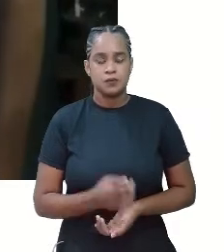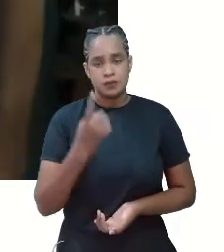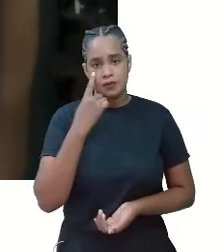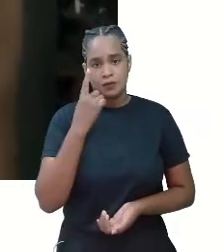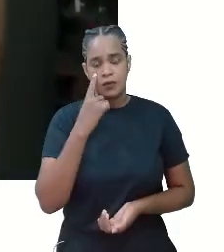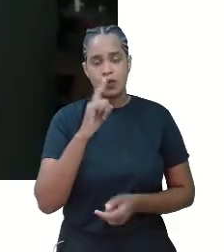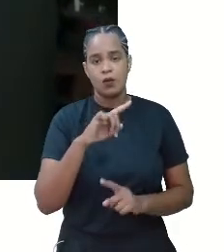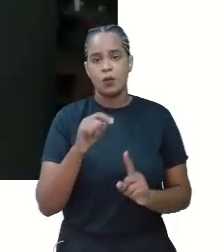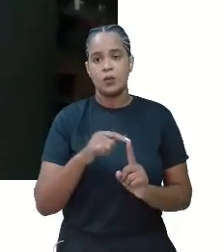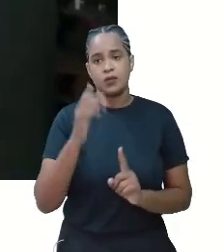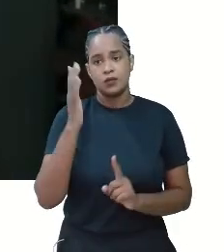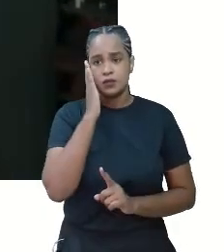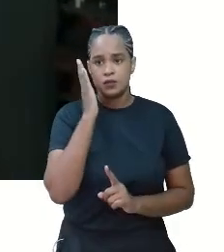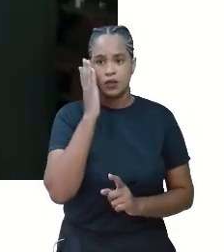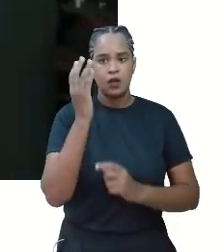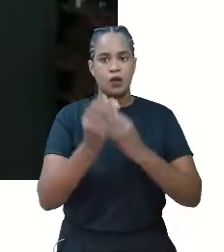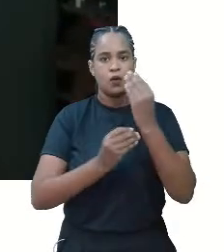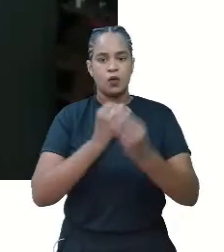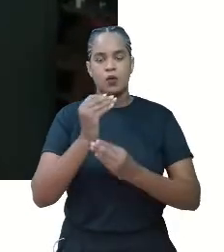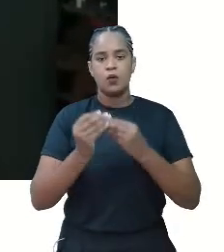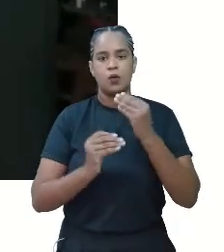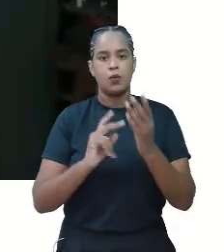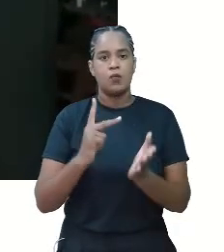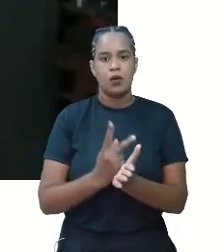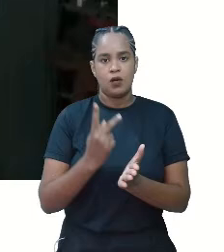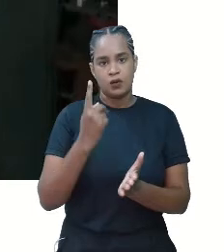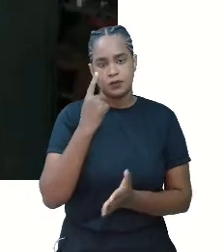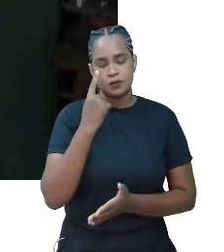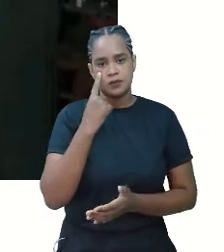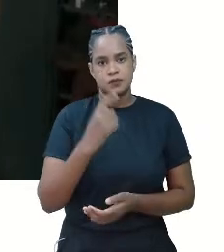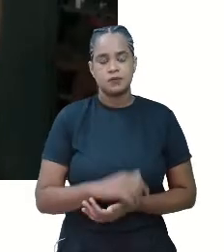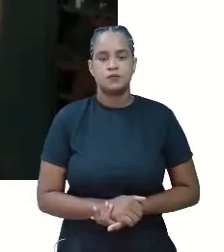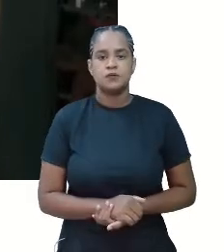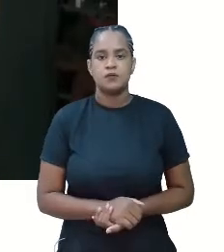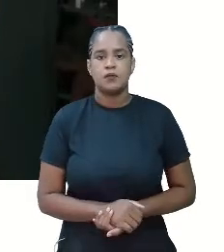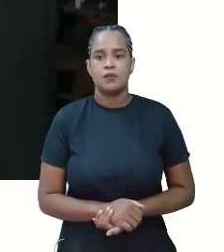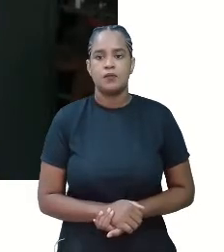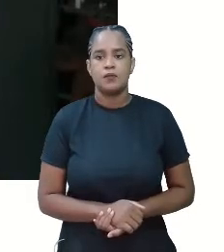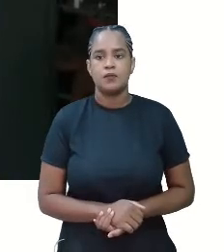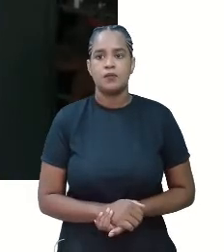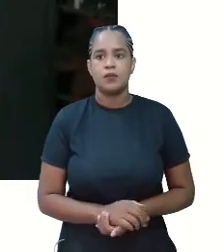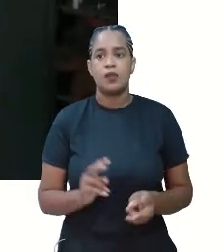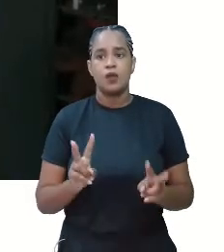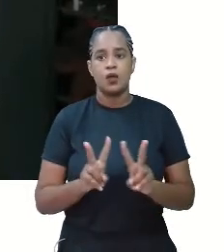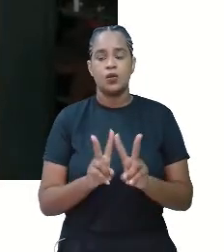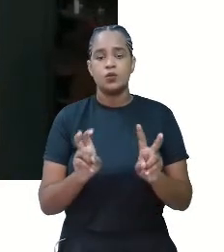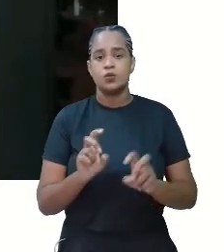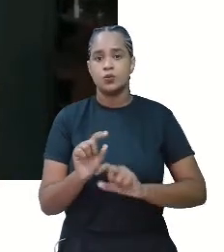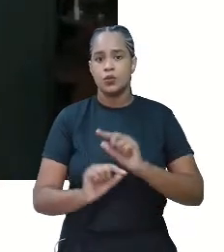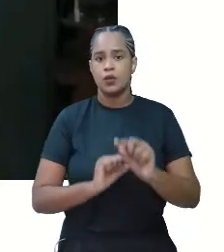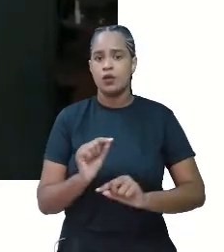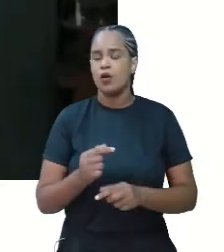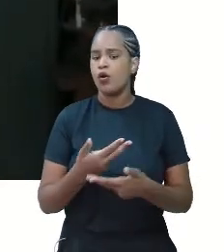demanda, desculpe, não é, dos serviços corriqueiros,